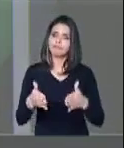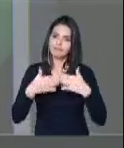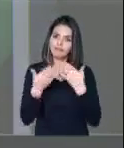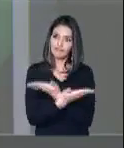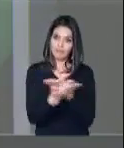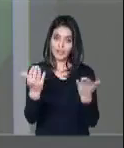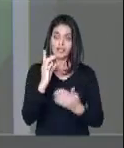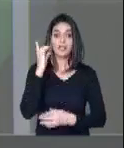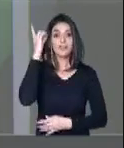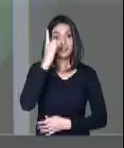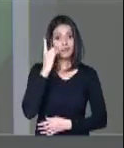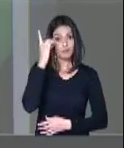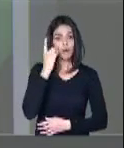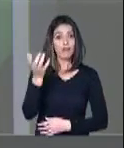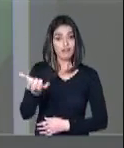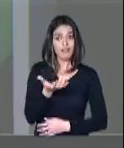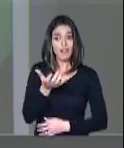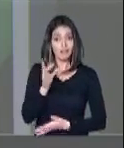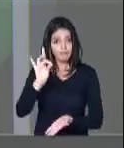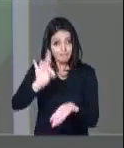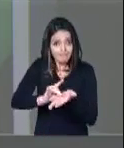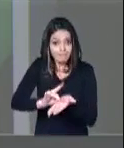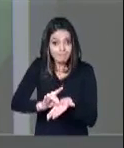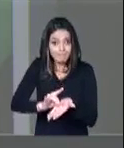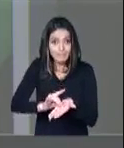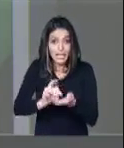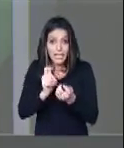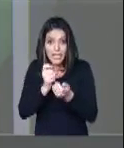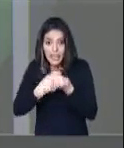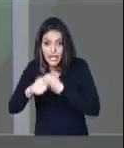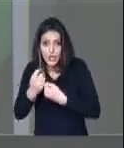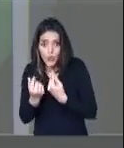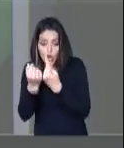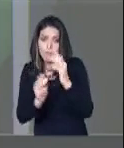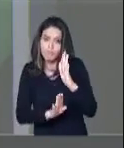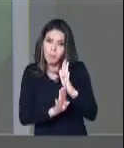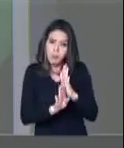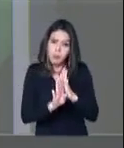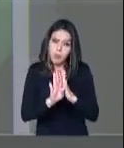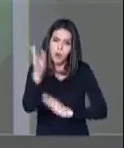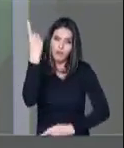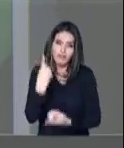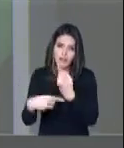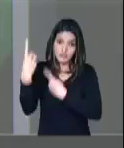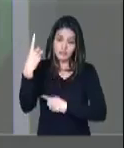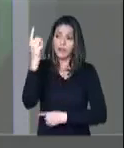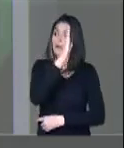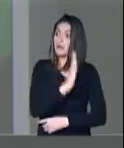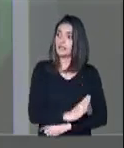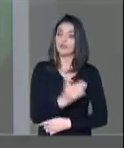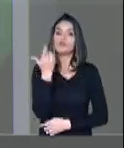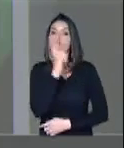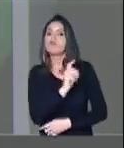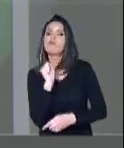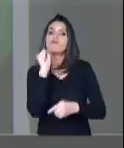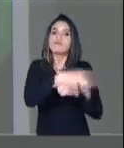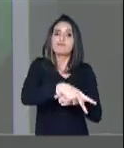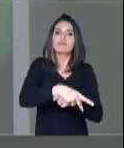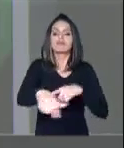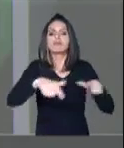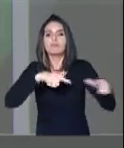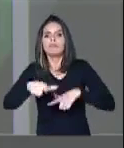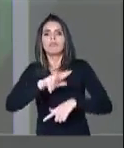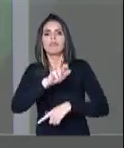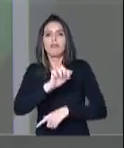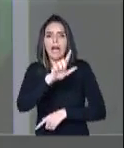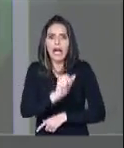vocês, senhores deputados, que querem realmente que a economia volte a crescer, que o Brasil volte a gerar emprego,